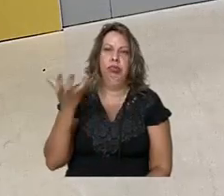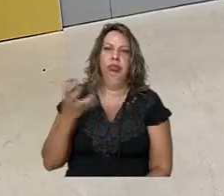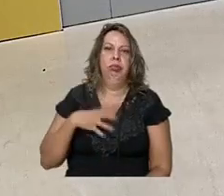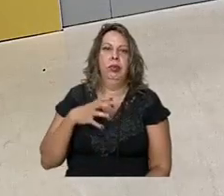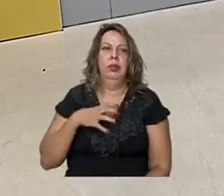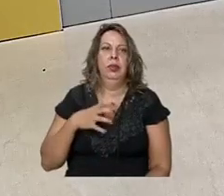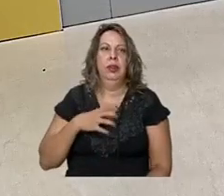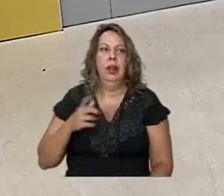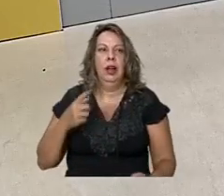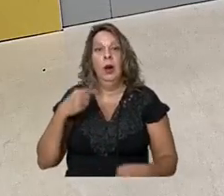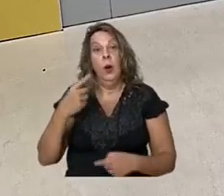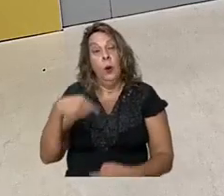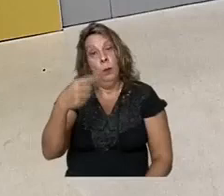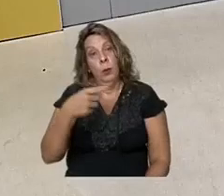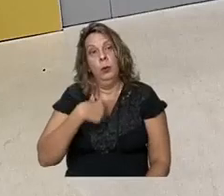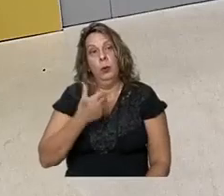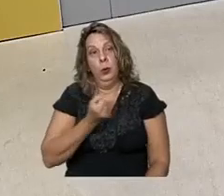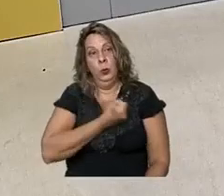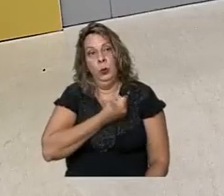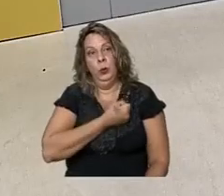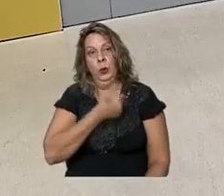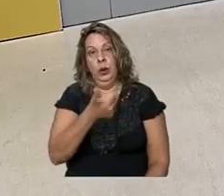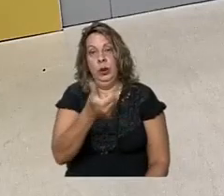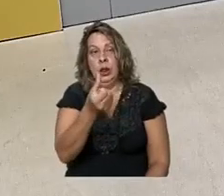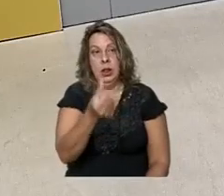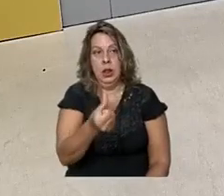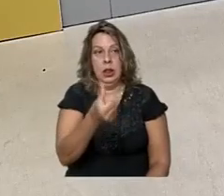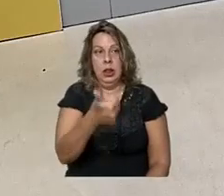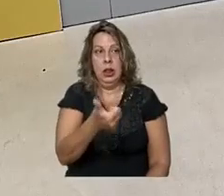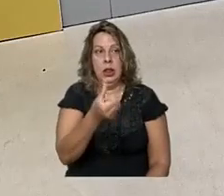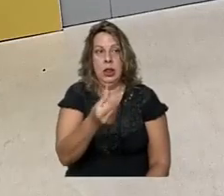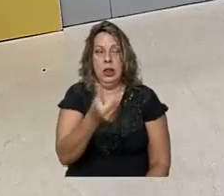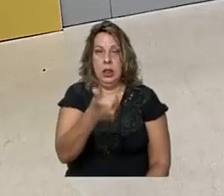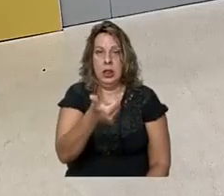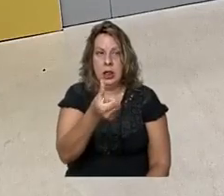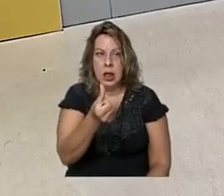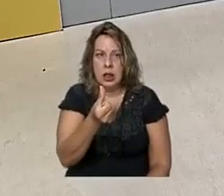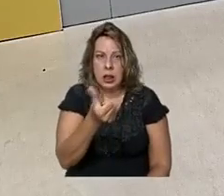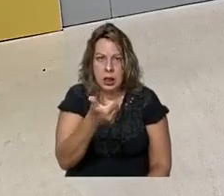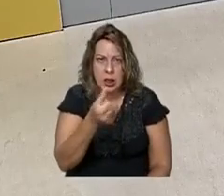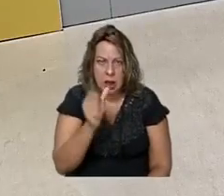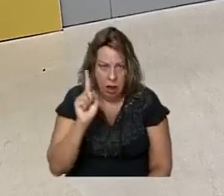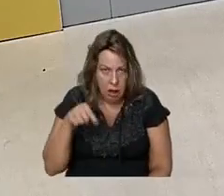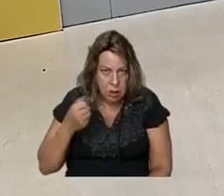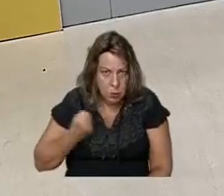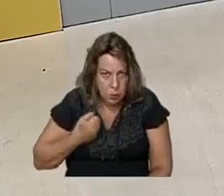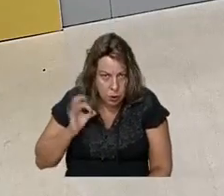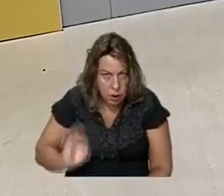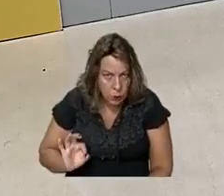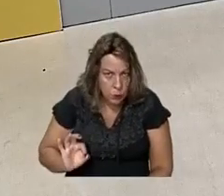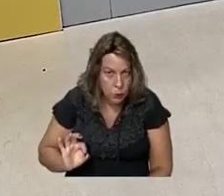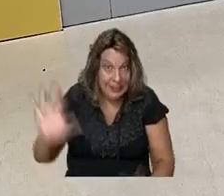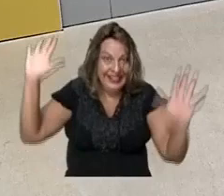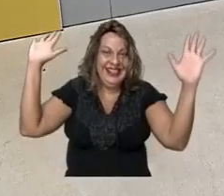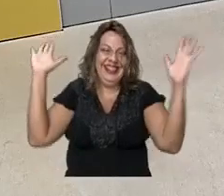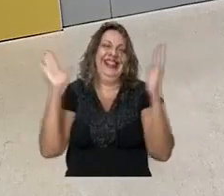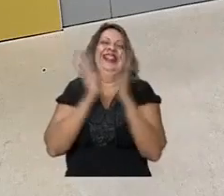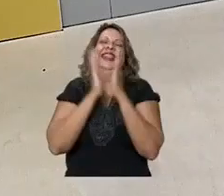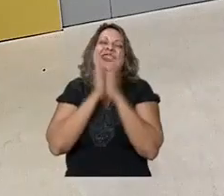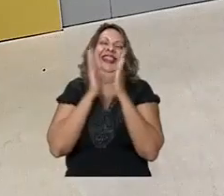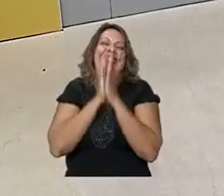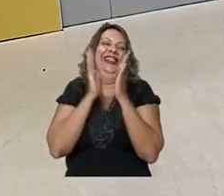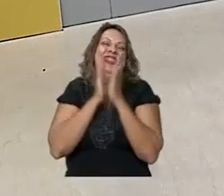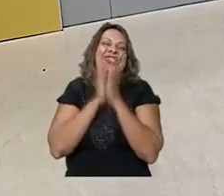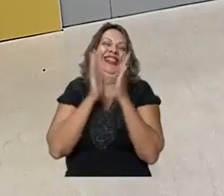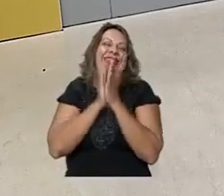Vamos para a próxima bolinha então. Será que decide? Bolinha de número 16 decide? 16 decide? E atenção que